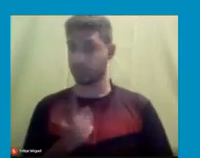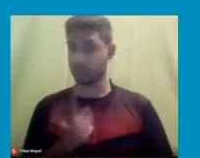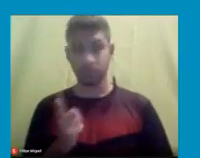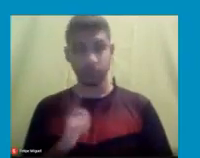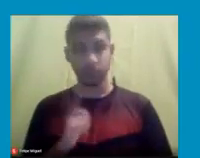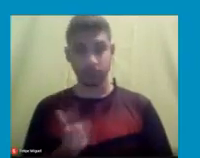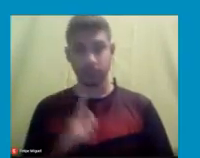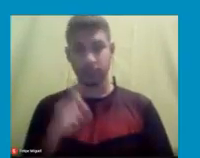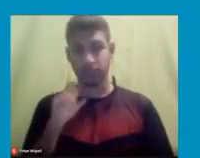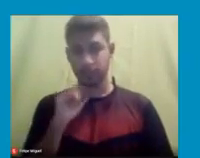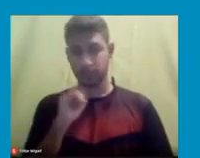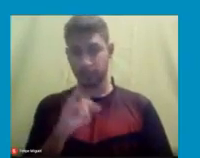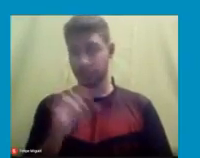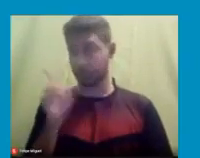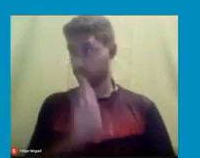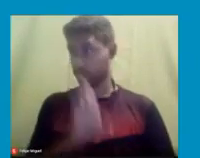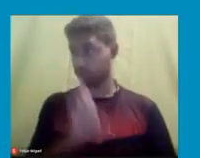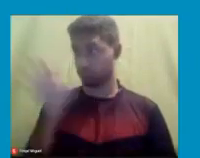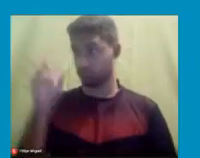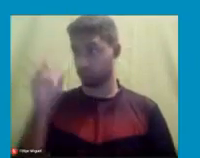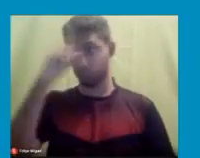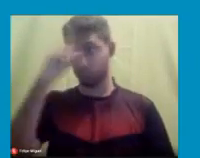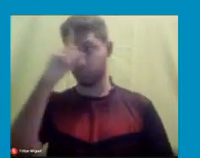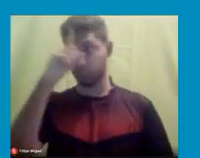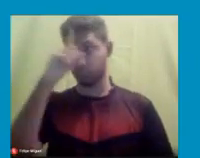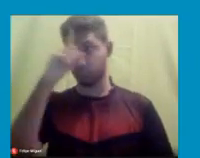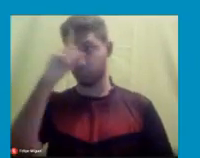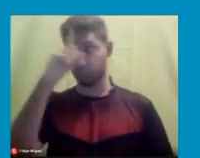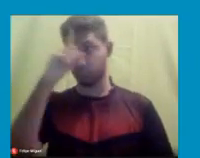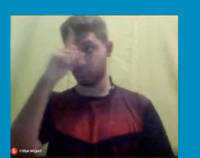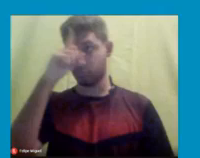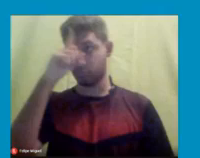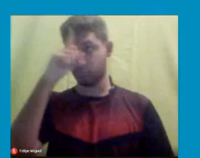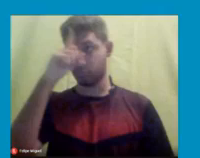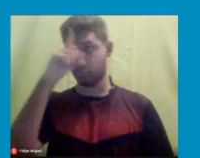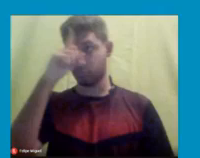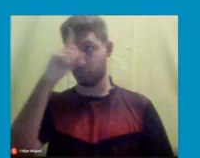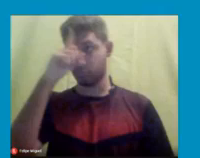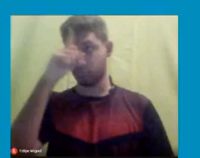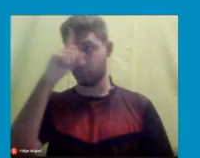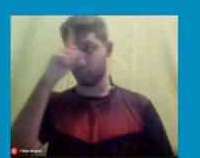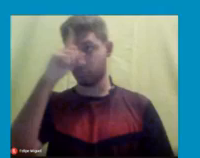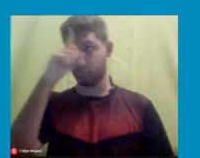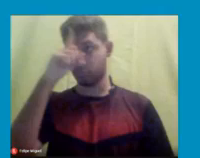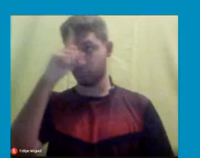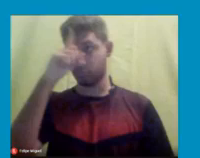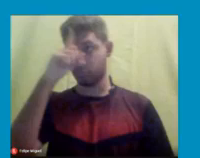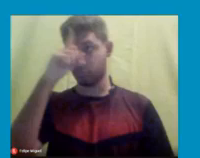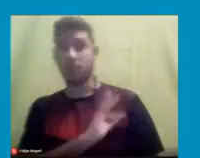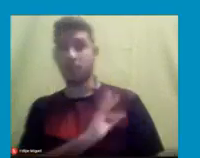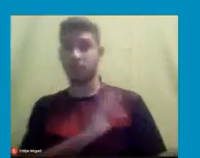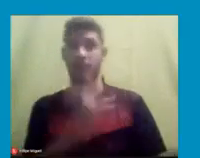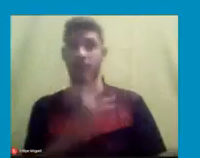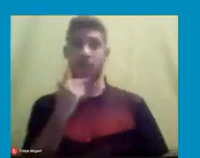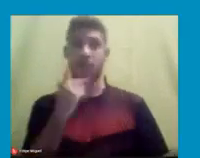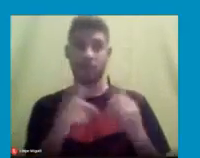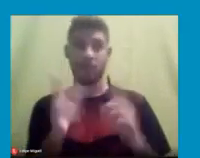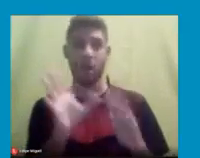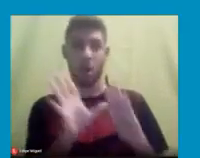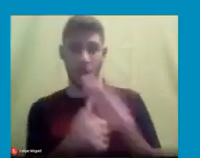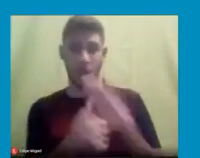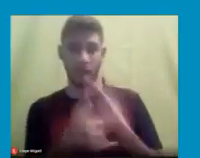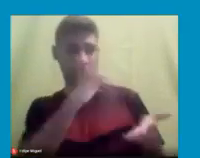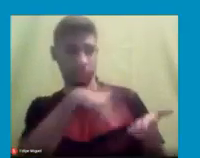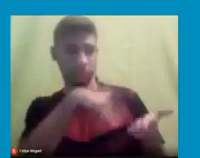Se eu for um médico me consultar, eu sofro racismo do médico. Se eu for a polícia dar uma queixa, por exemplo, que roubaram meus documentos uma